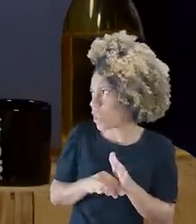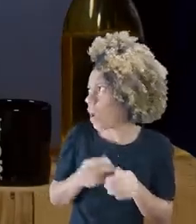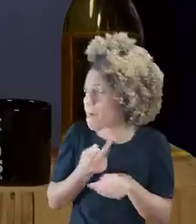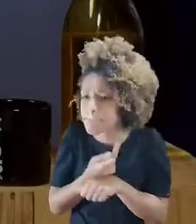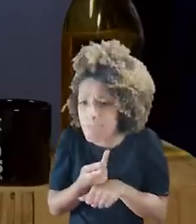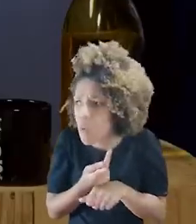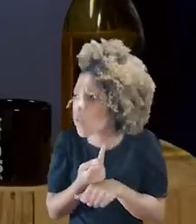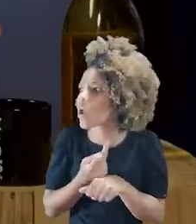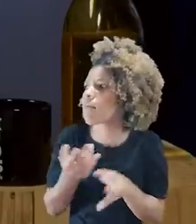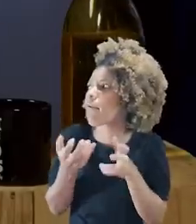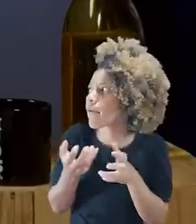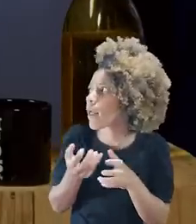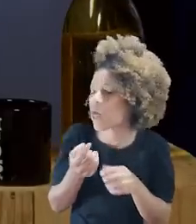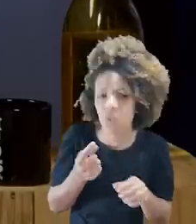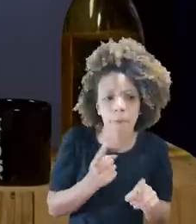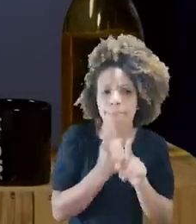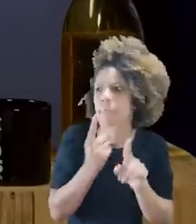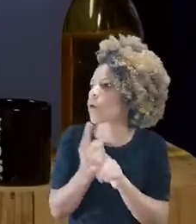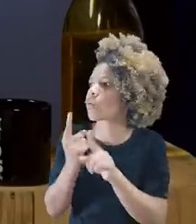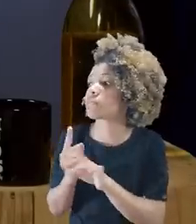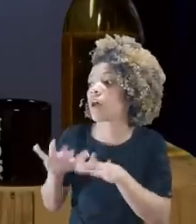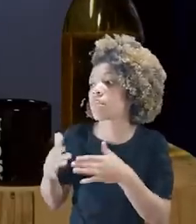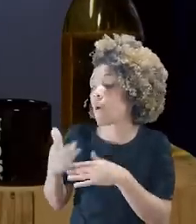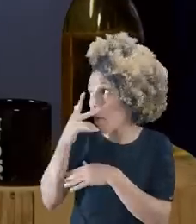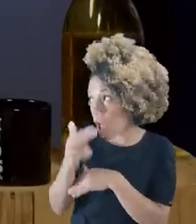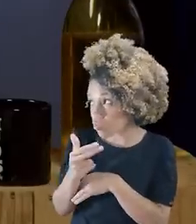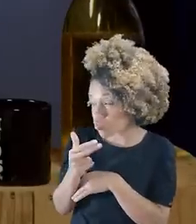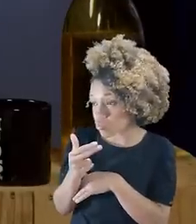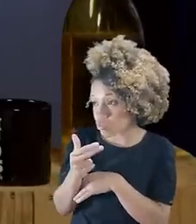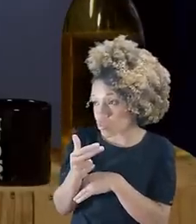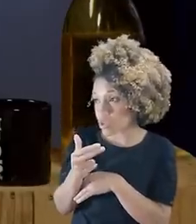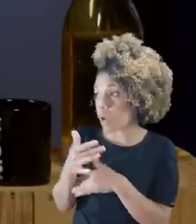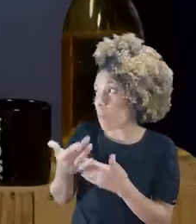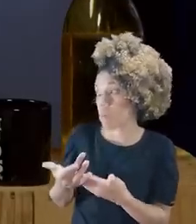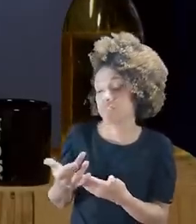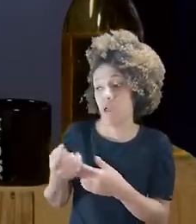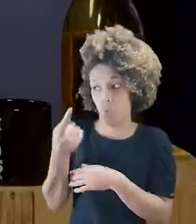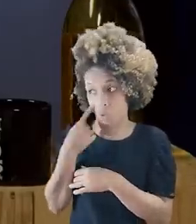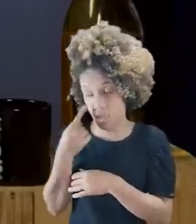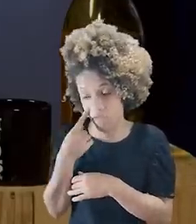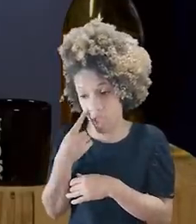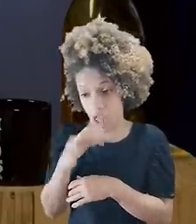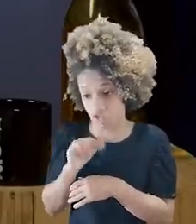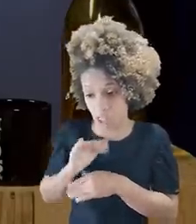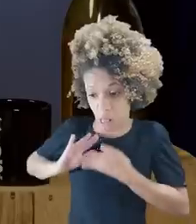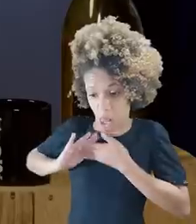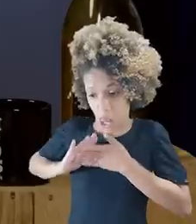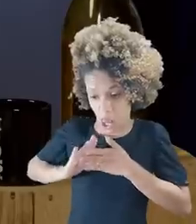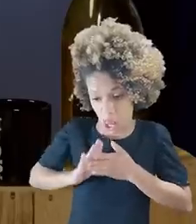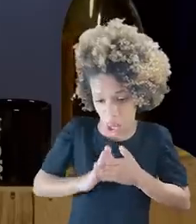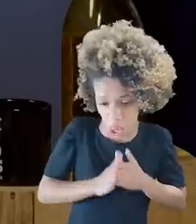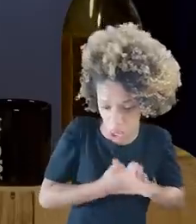mim eu tava querendo me encontrar então eu acho e que com essa quando eu vi a tiaz me sufocando